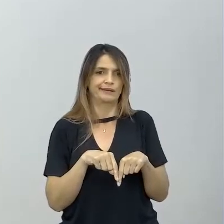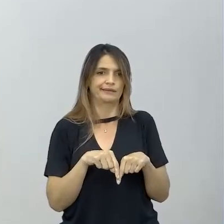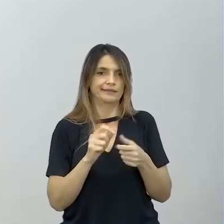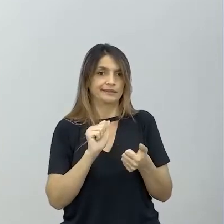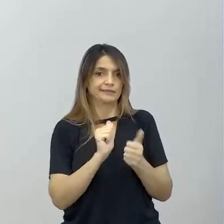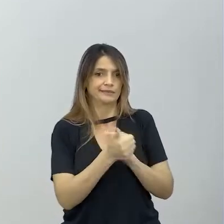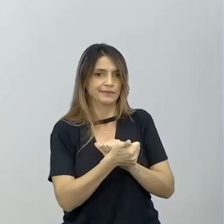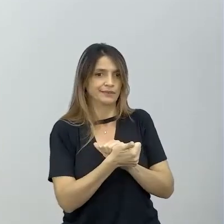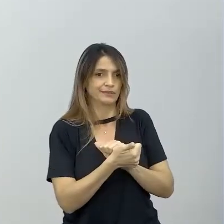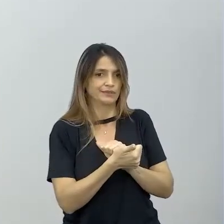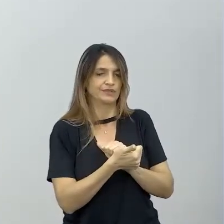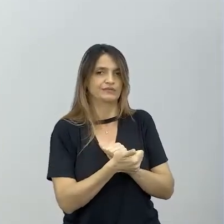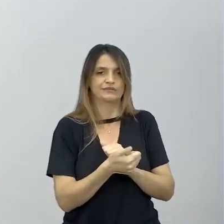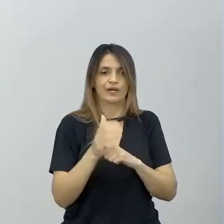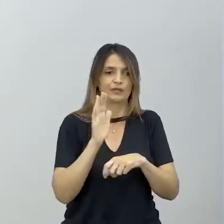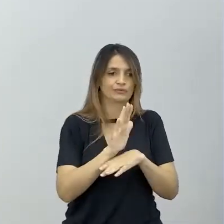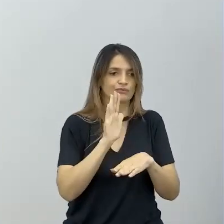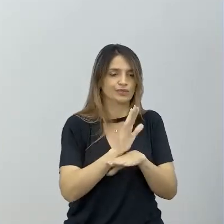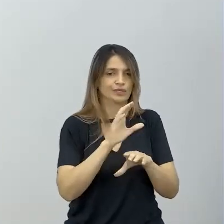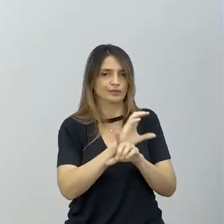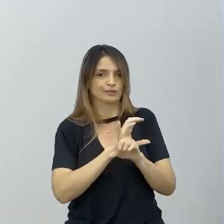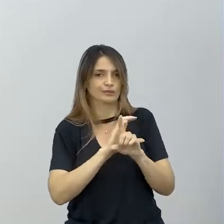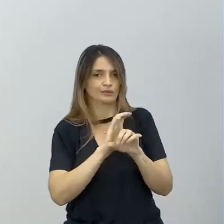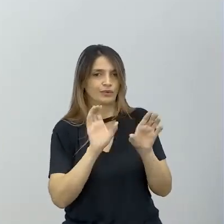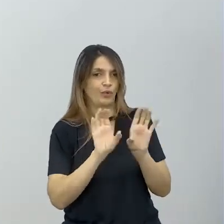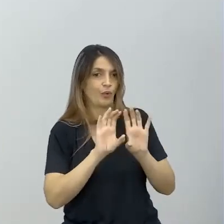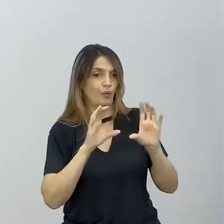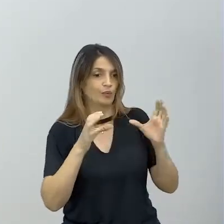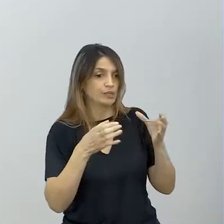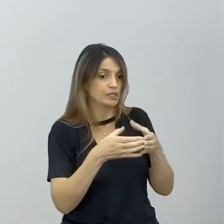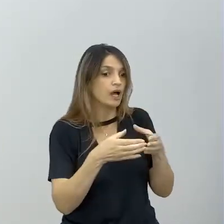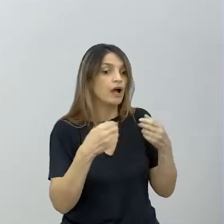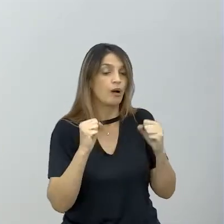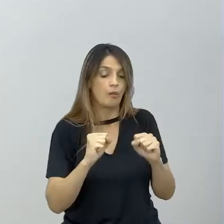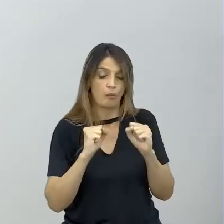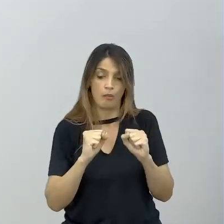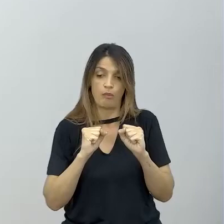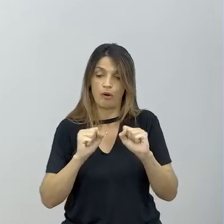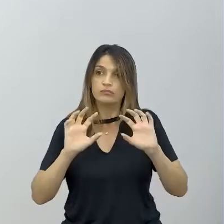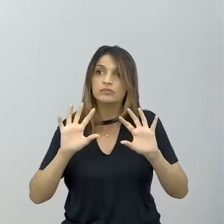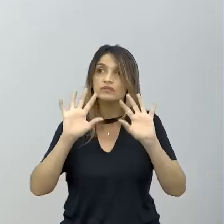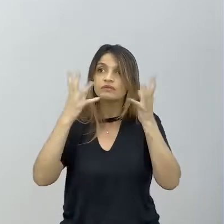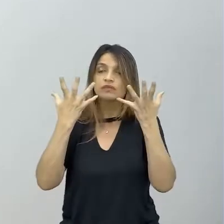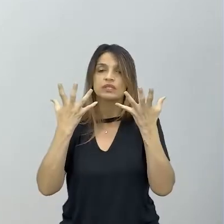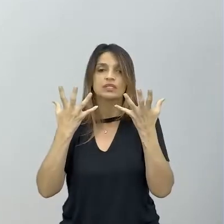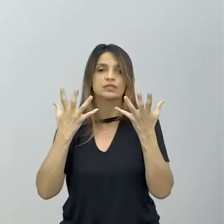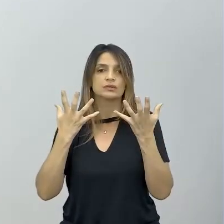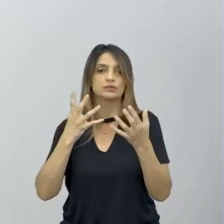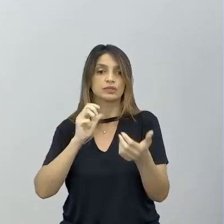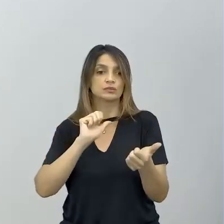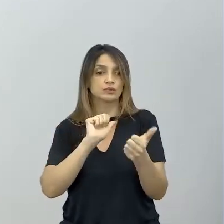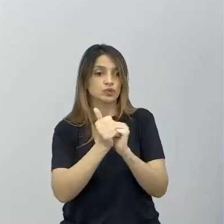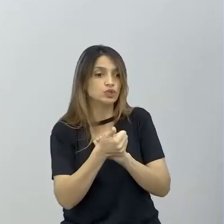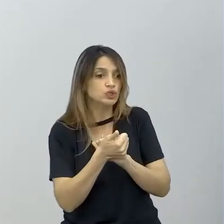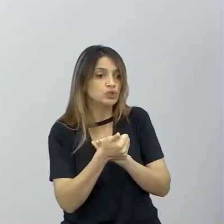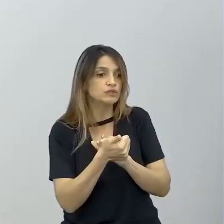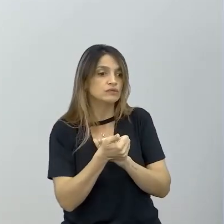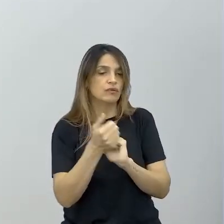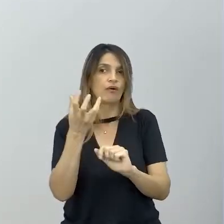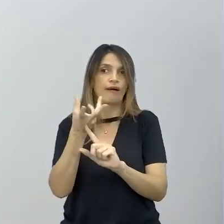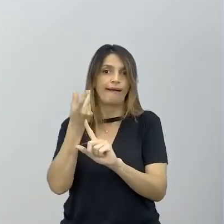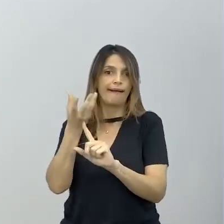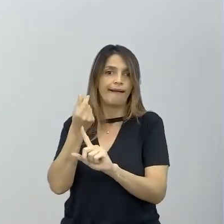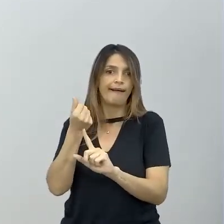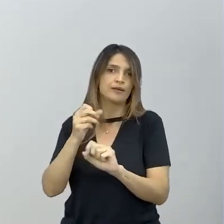ela vai ajudar a comunidade, a gente pode ter aqui eventos esportivos e artísticos. Ou o estudante ele